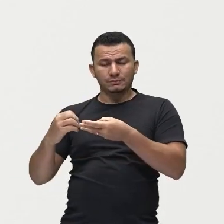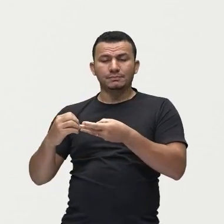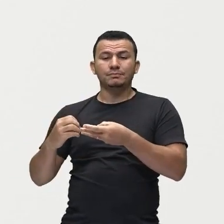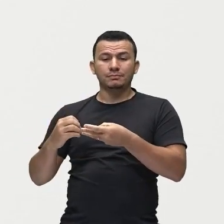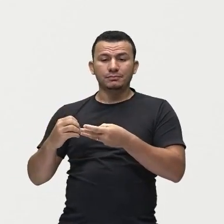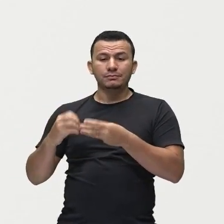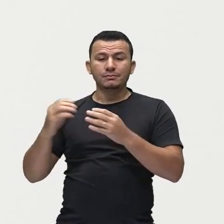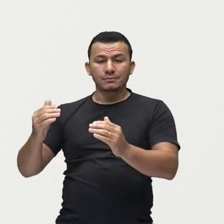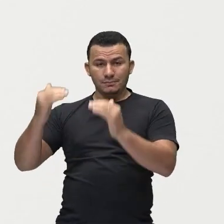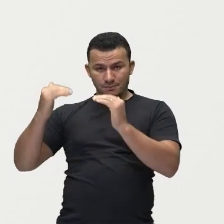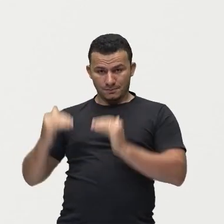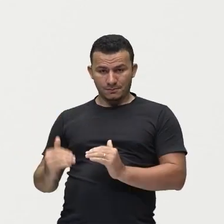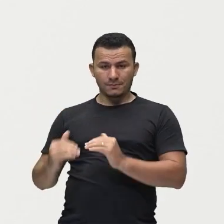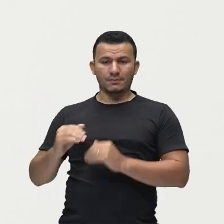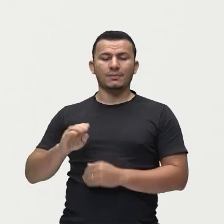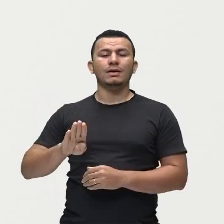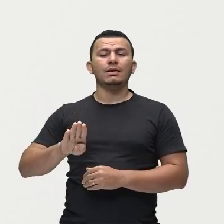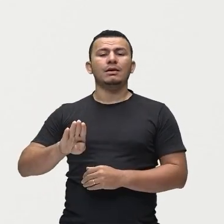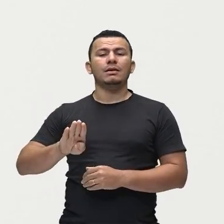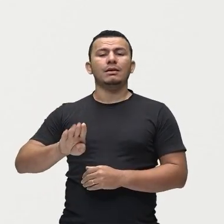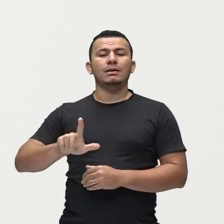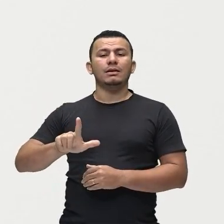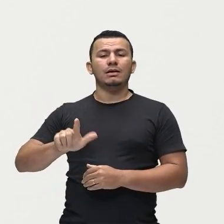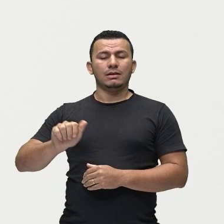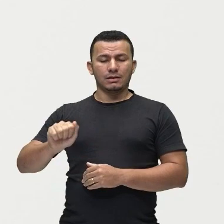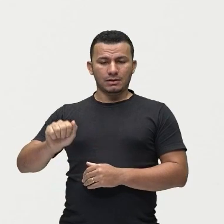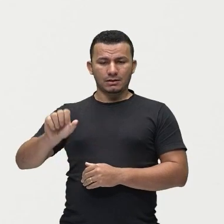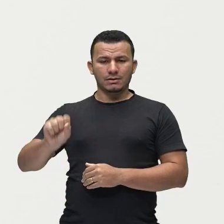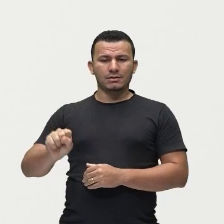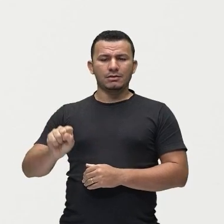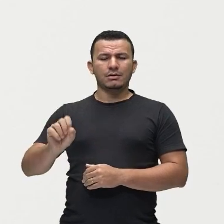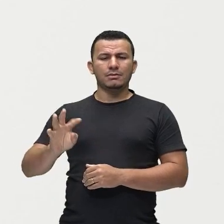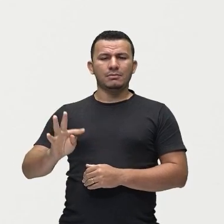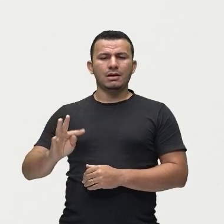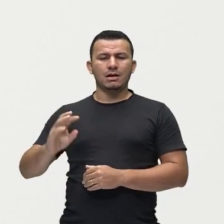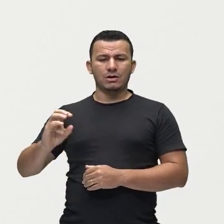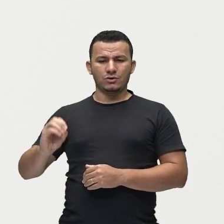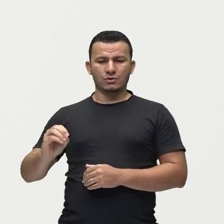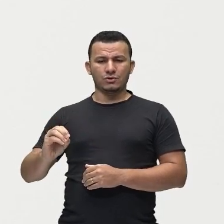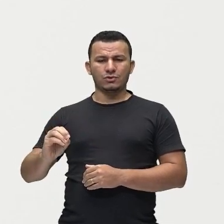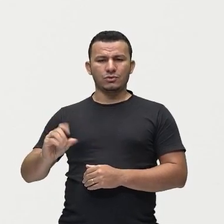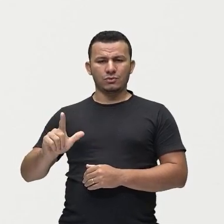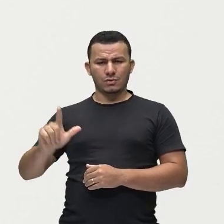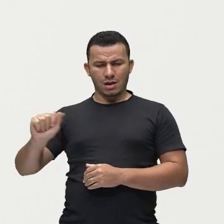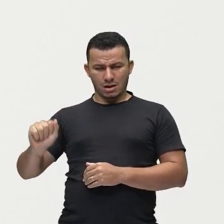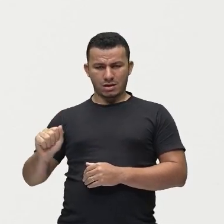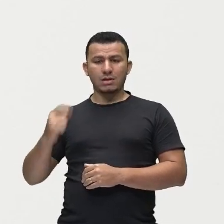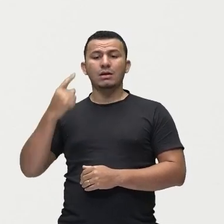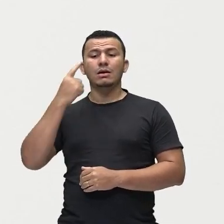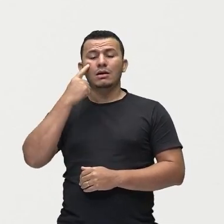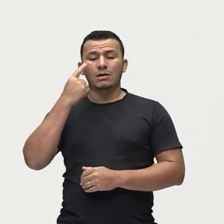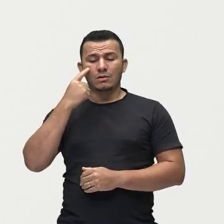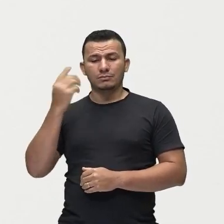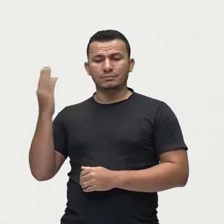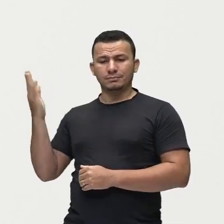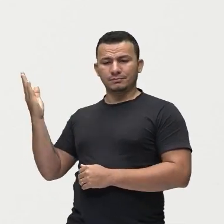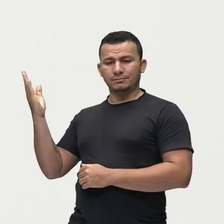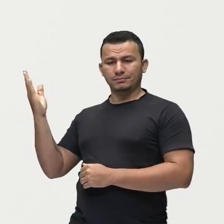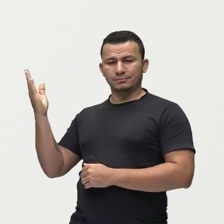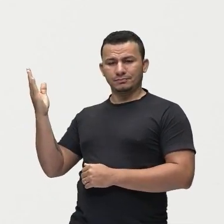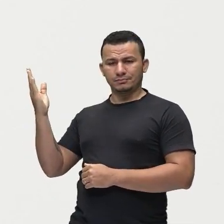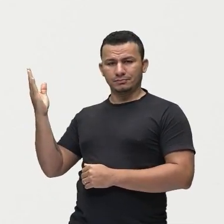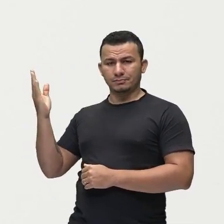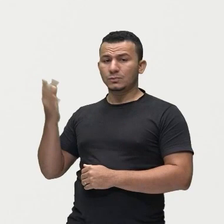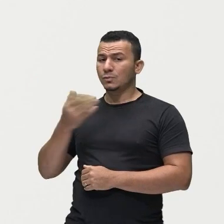na fase de blástula, é importante a gente lembrar também desse nome, que a gente vai falar já já um